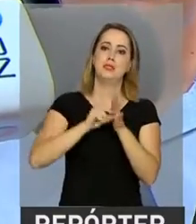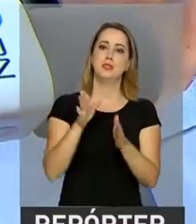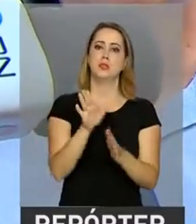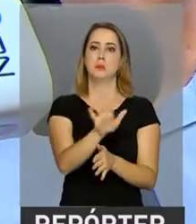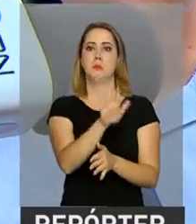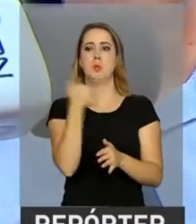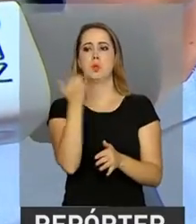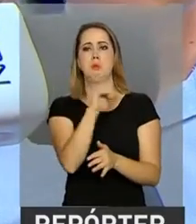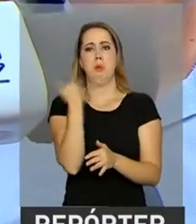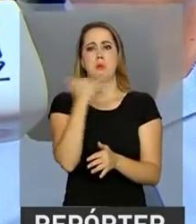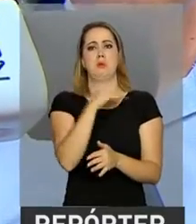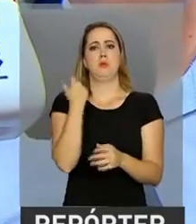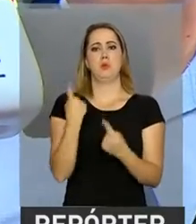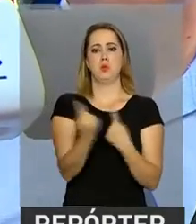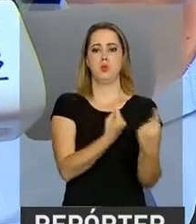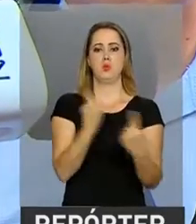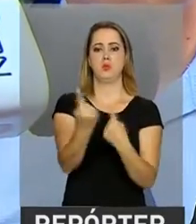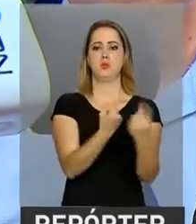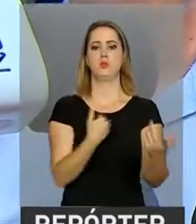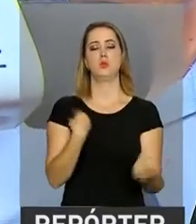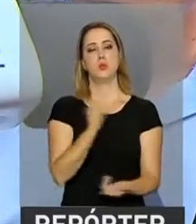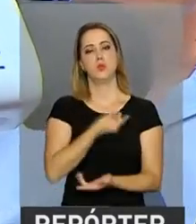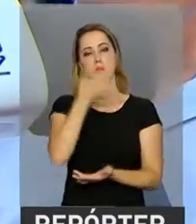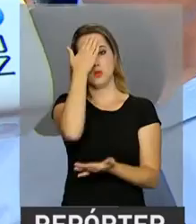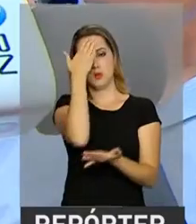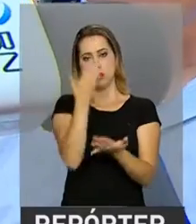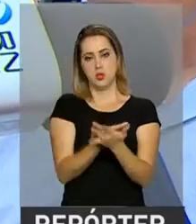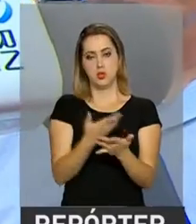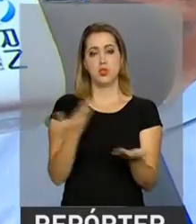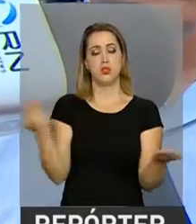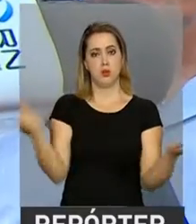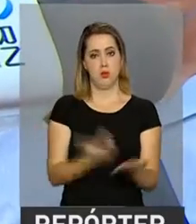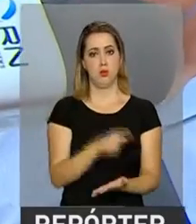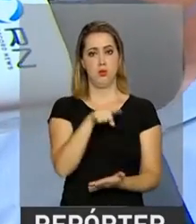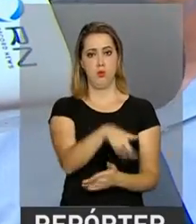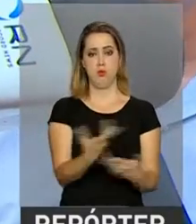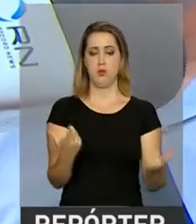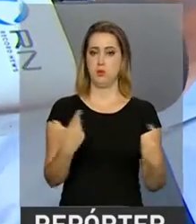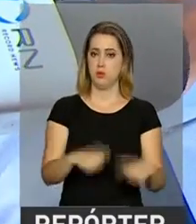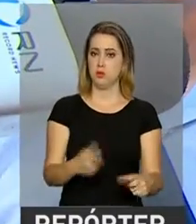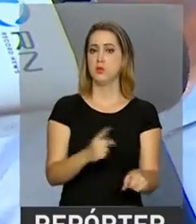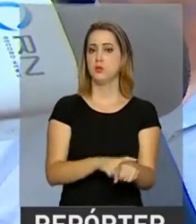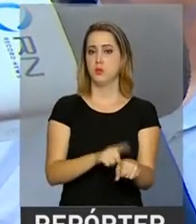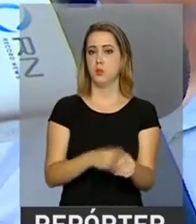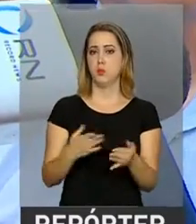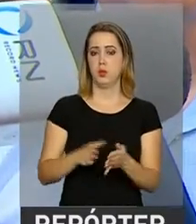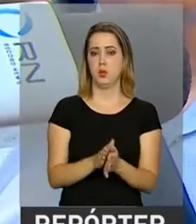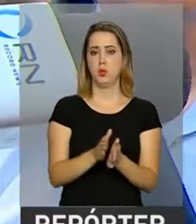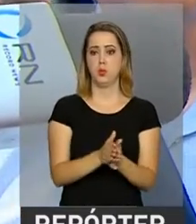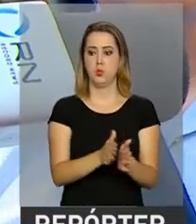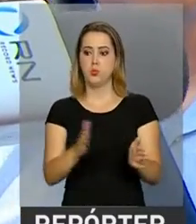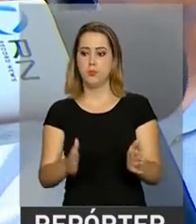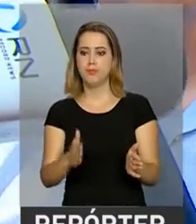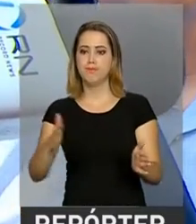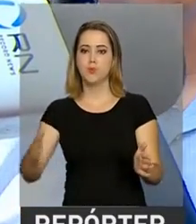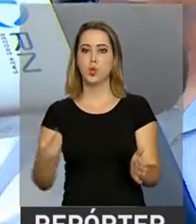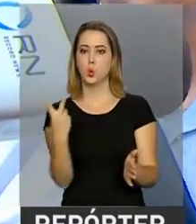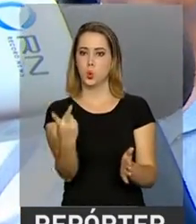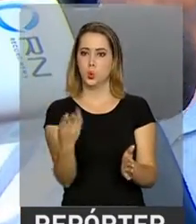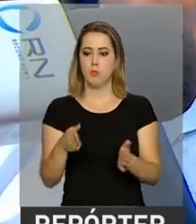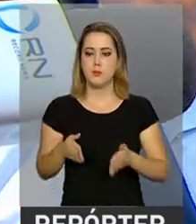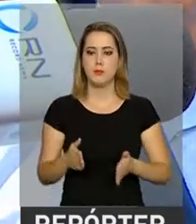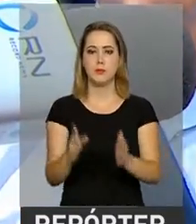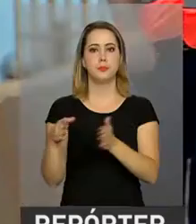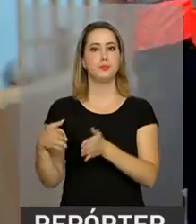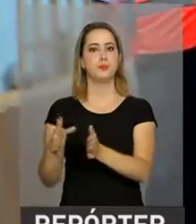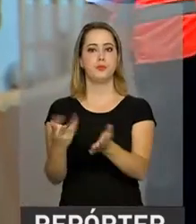muito, né, e a gente tem certeza que agora com essa duplicação concluída, né, vai mudar a característica, né, de toda essa